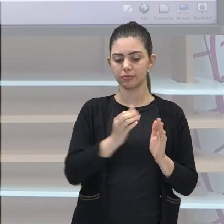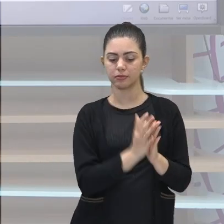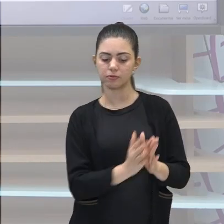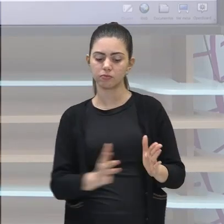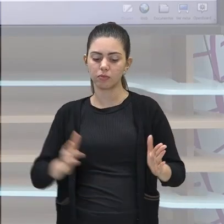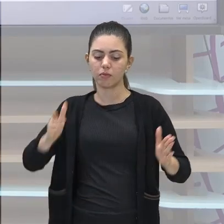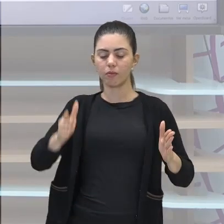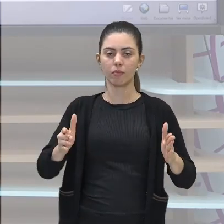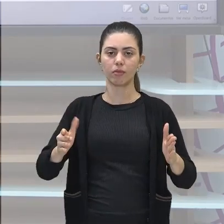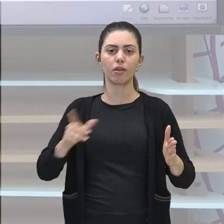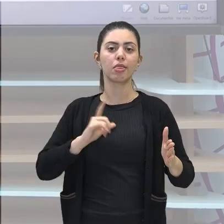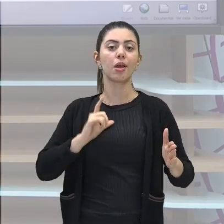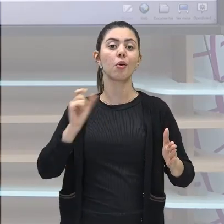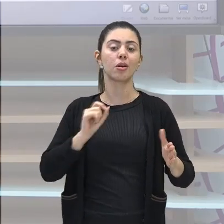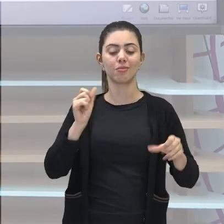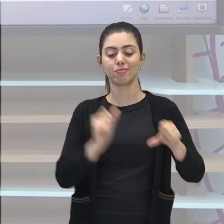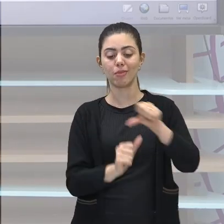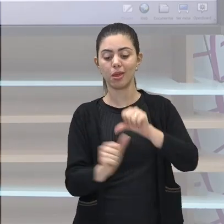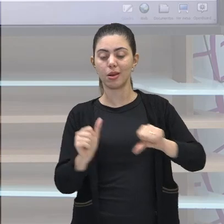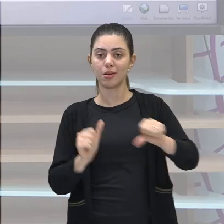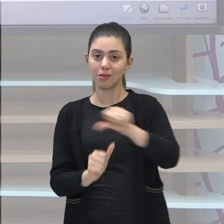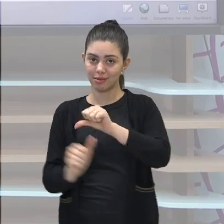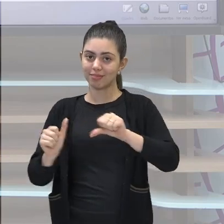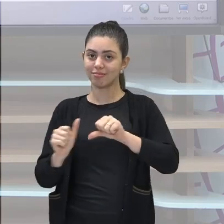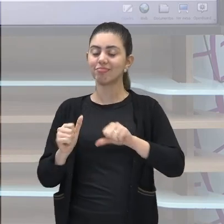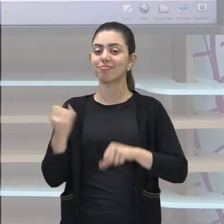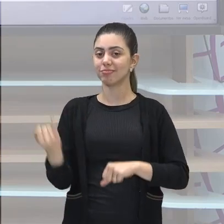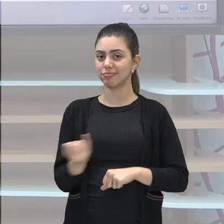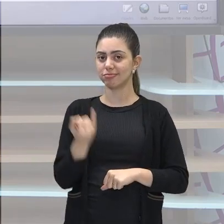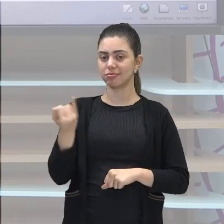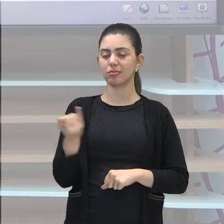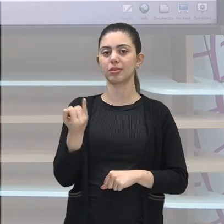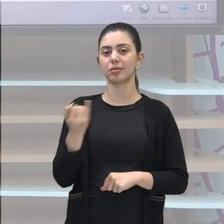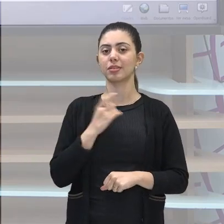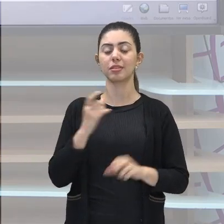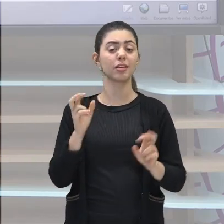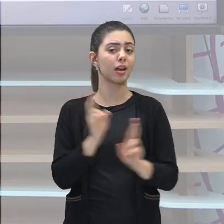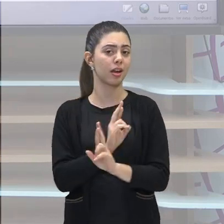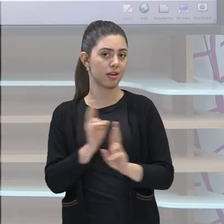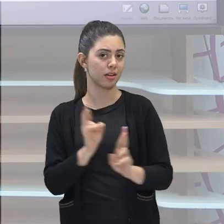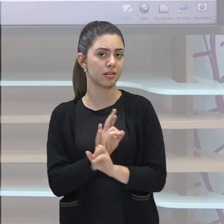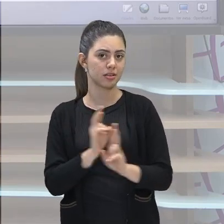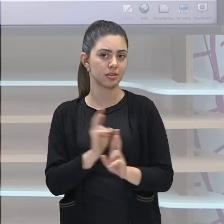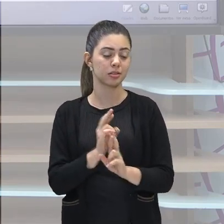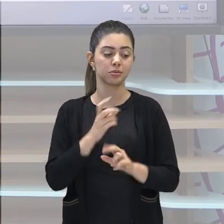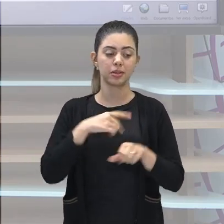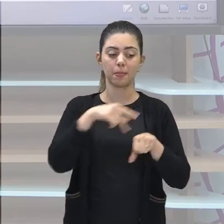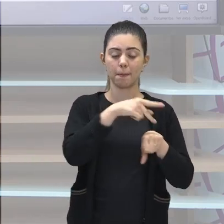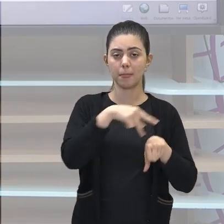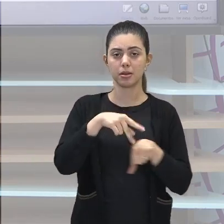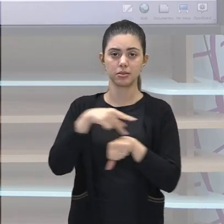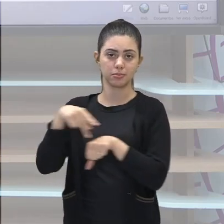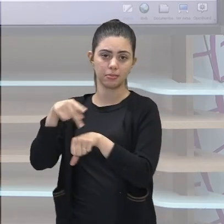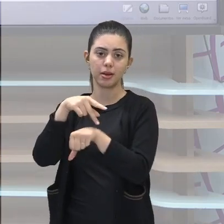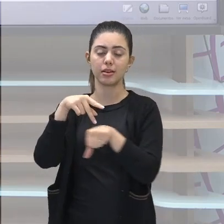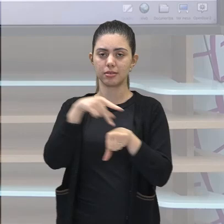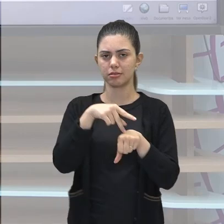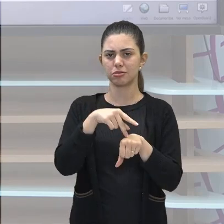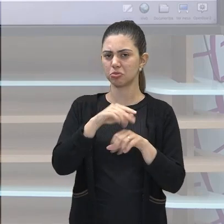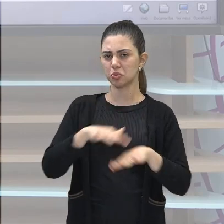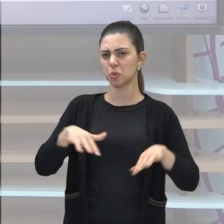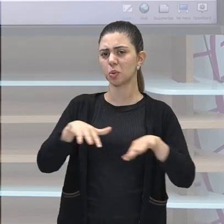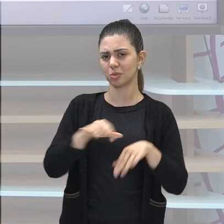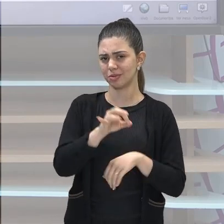você tem mudanças e alterações nas relações dos países de um modo